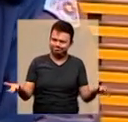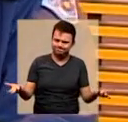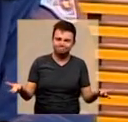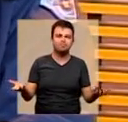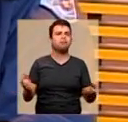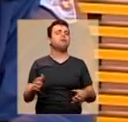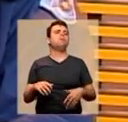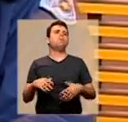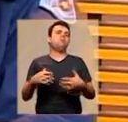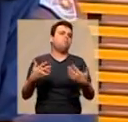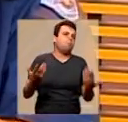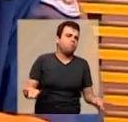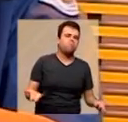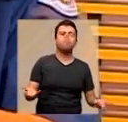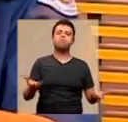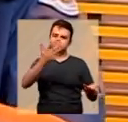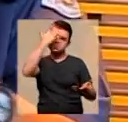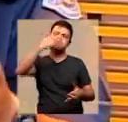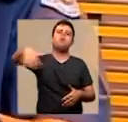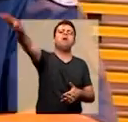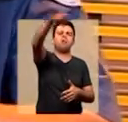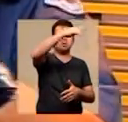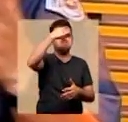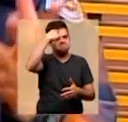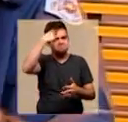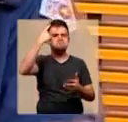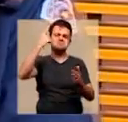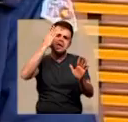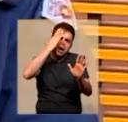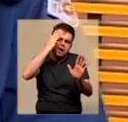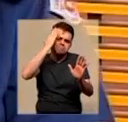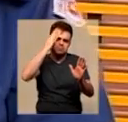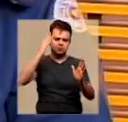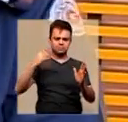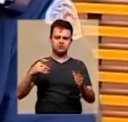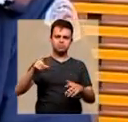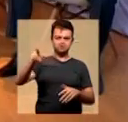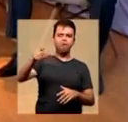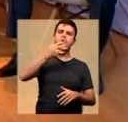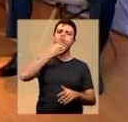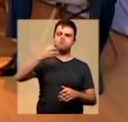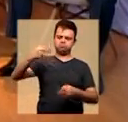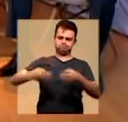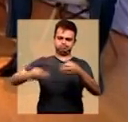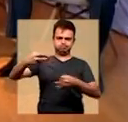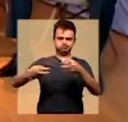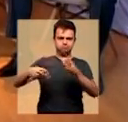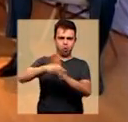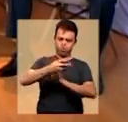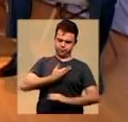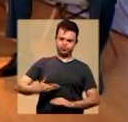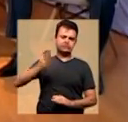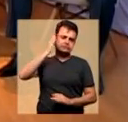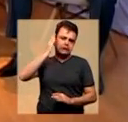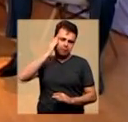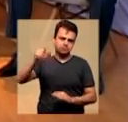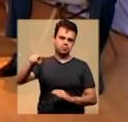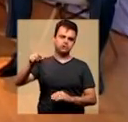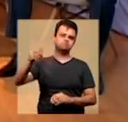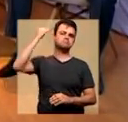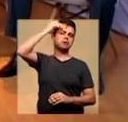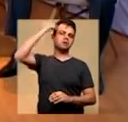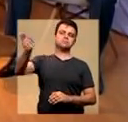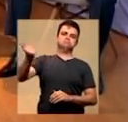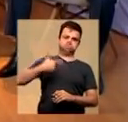o etilômetro, Isso. né? A gente sabe que na nossa ordem jurídica, o promotor está aqui conosco, sabe dizer tanto quanto